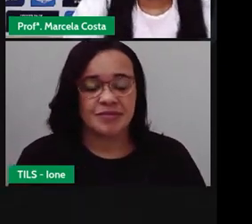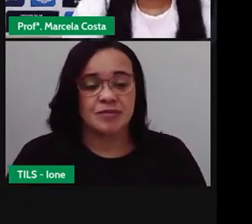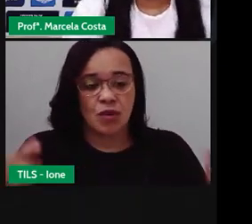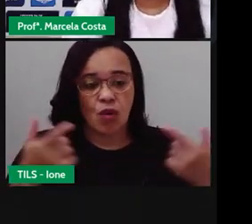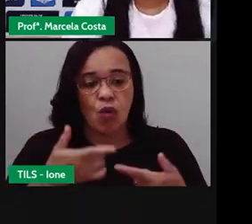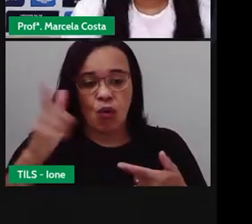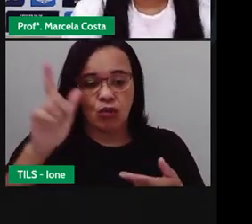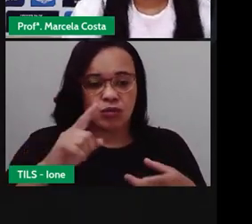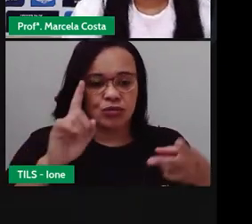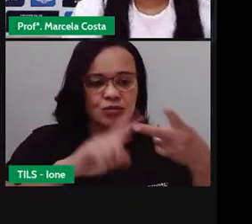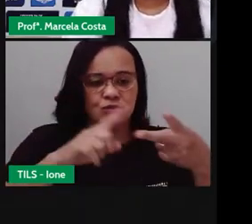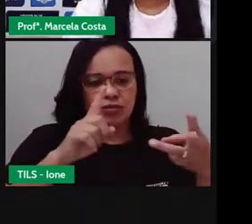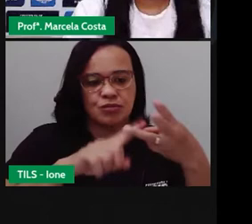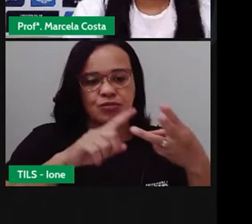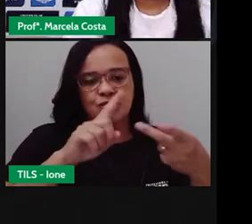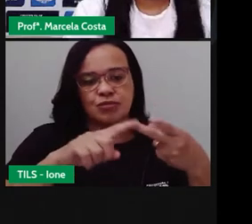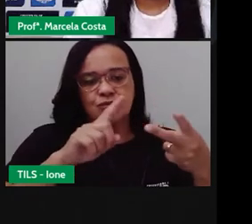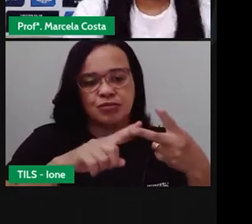Agora,